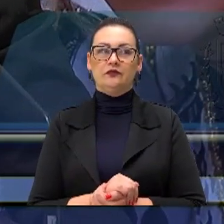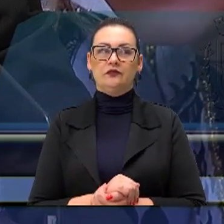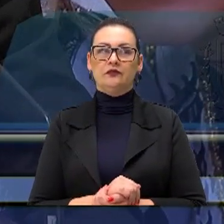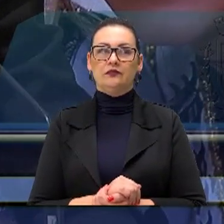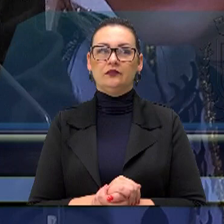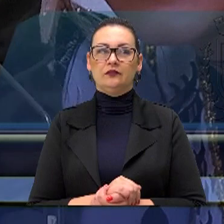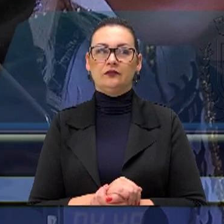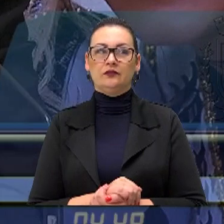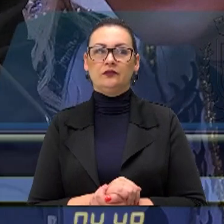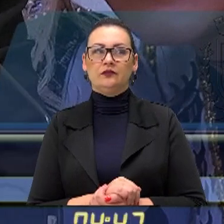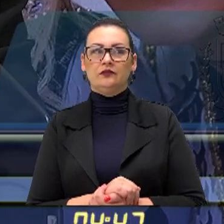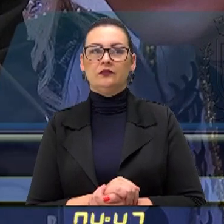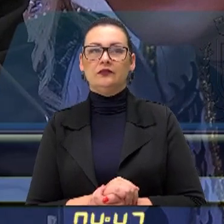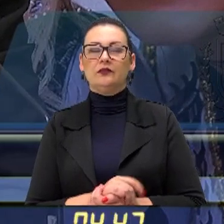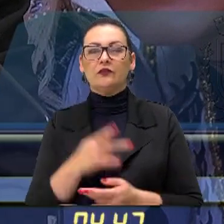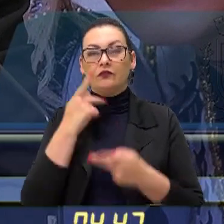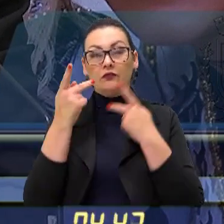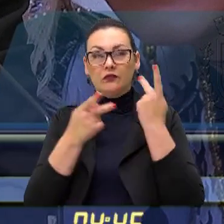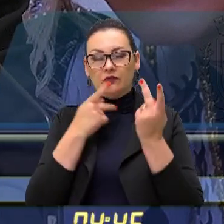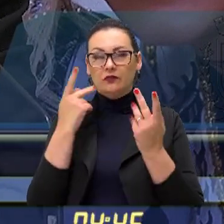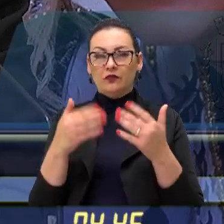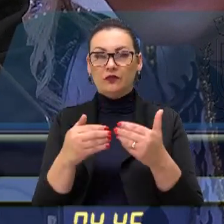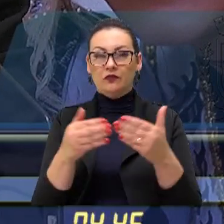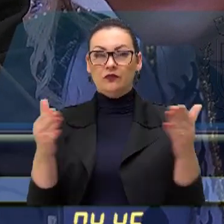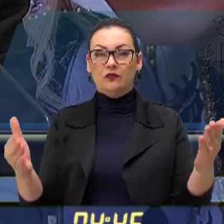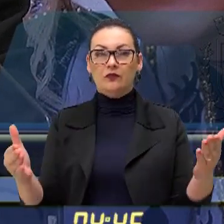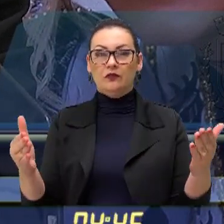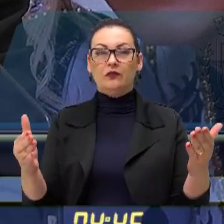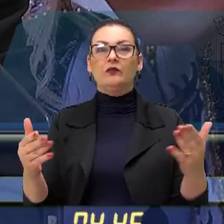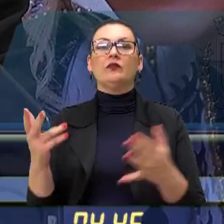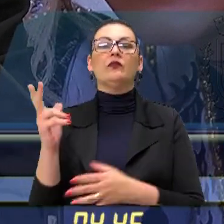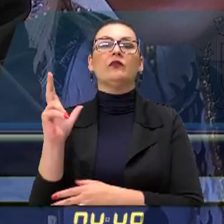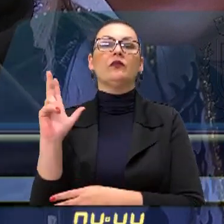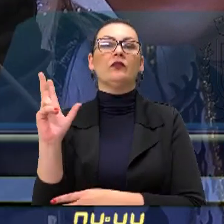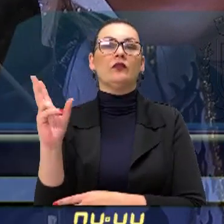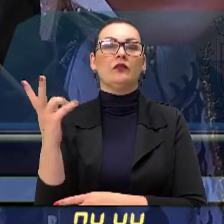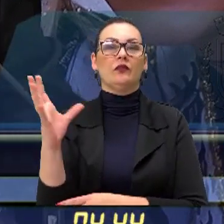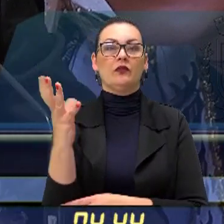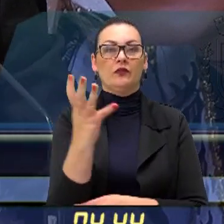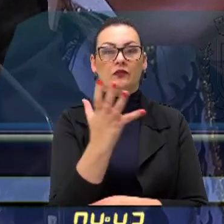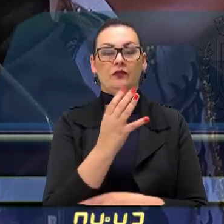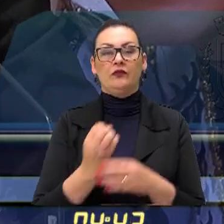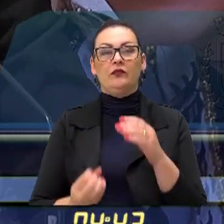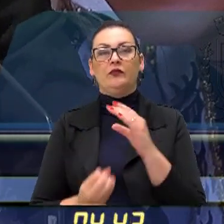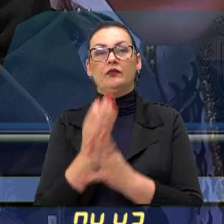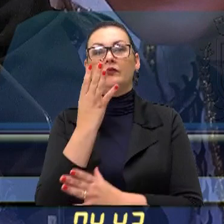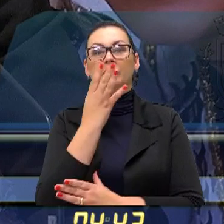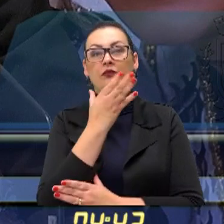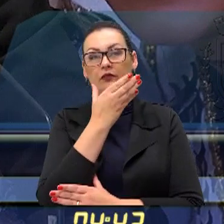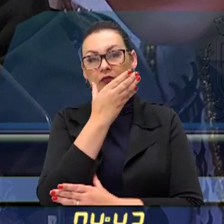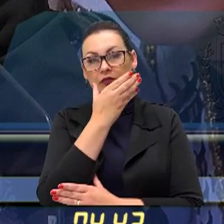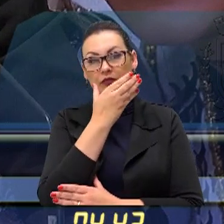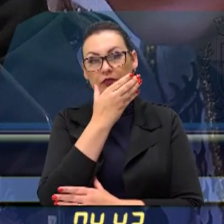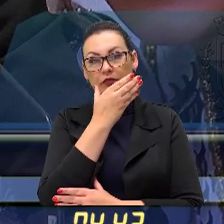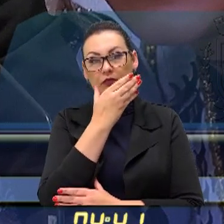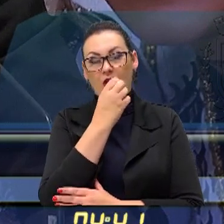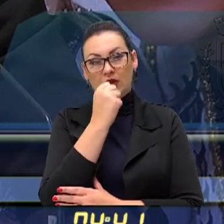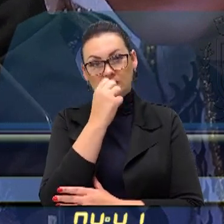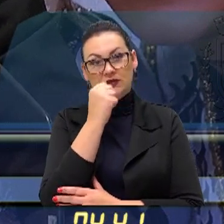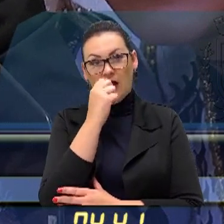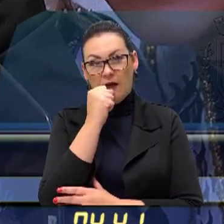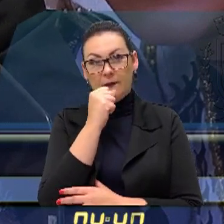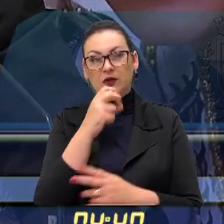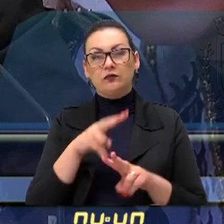Eu quero falar da inauguração da praça, que aconteceu sábado. Com certeza,